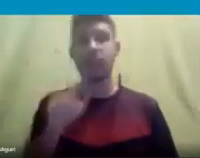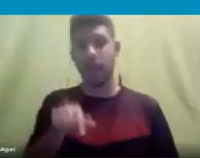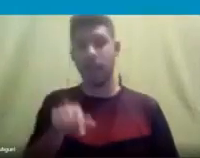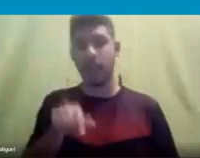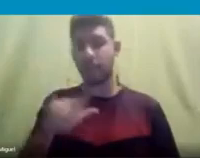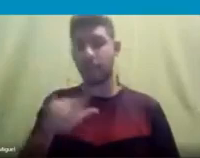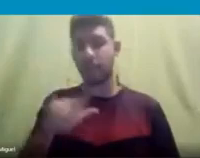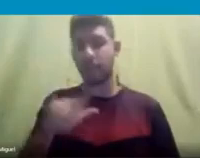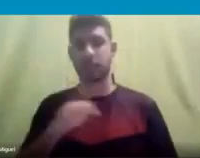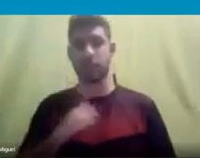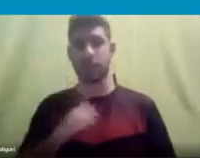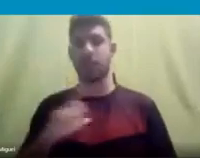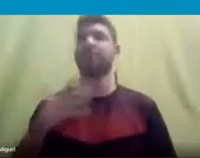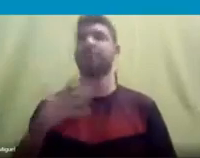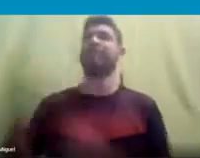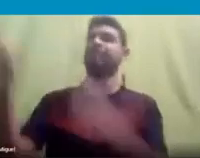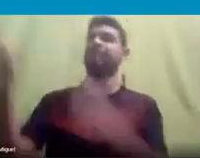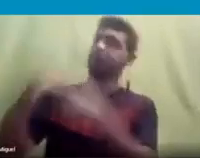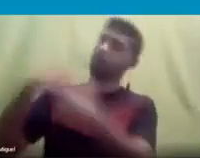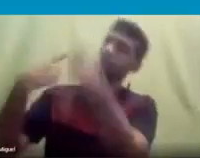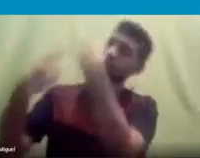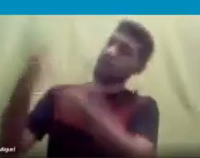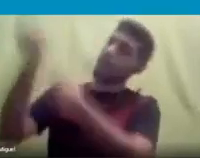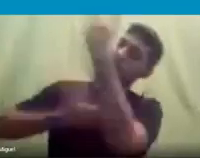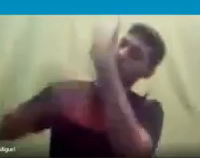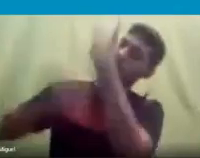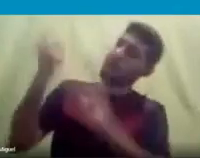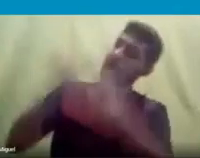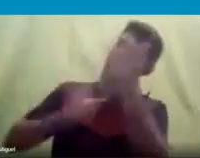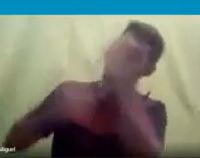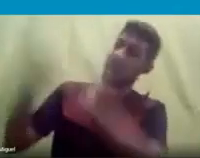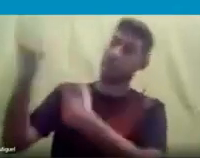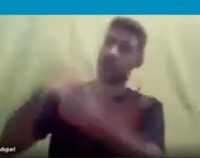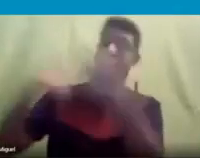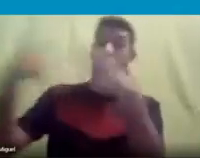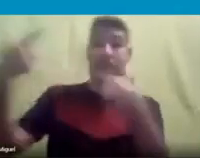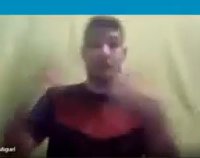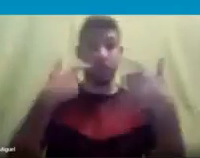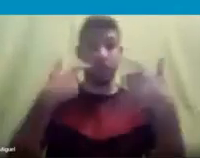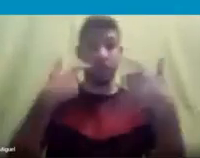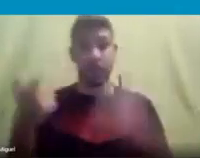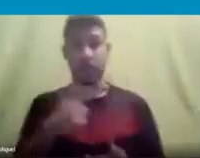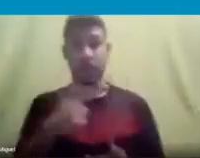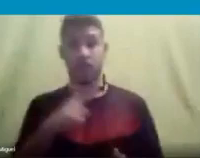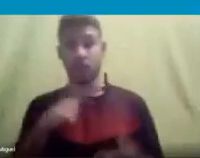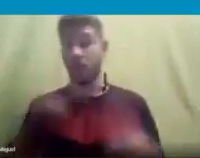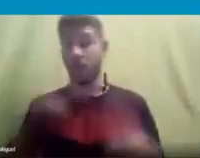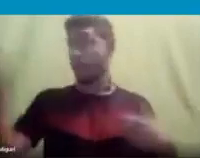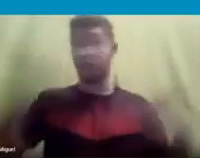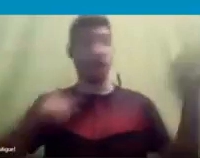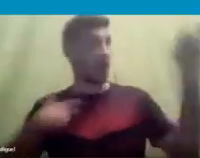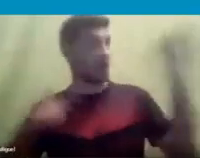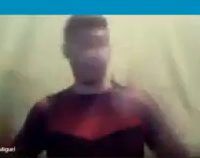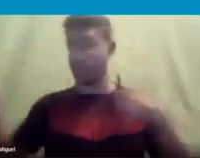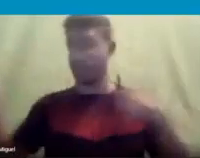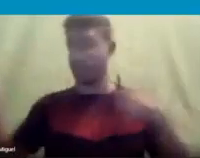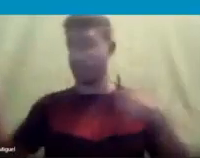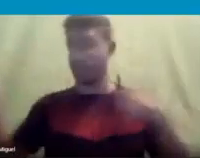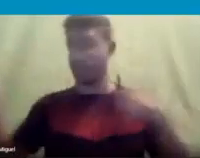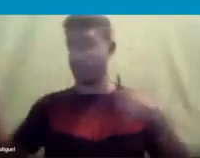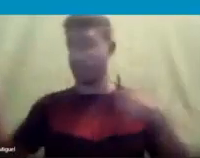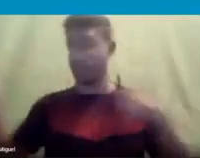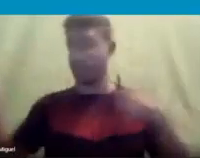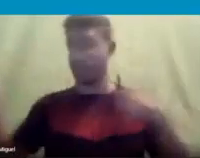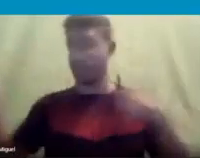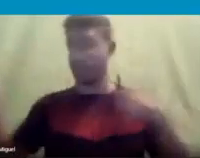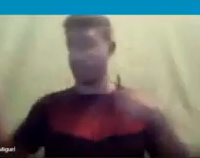realmente sofrendo pressão, sofrendo ataques, violência de todos os lados. É, a gente sabe muito bem